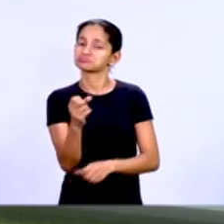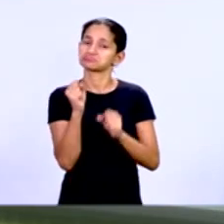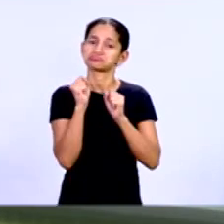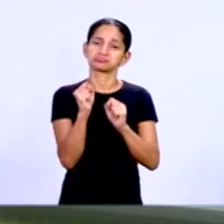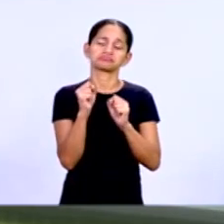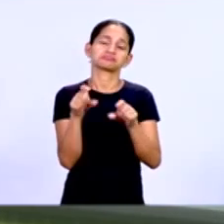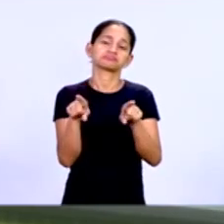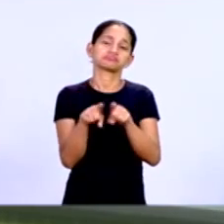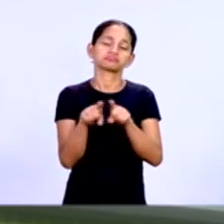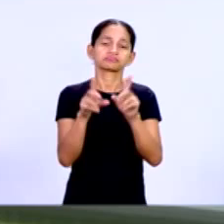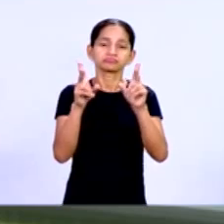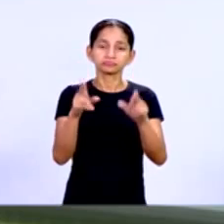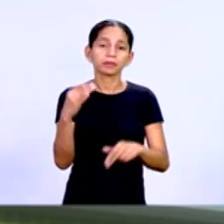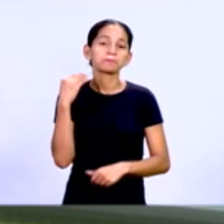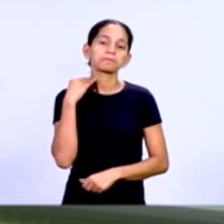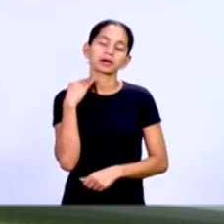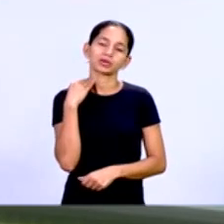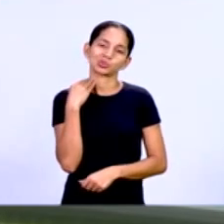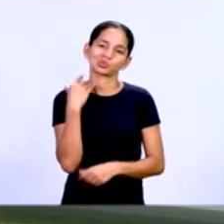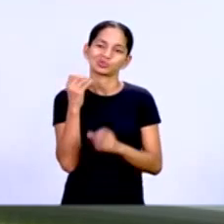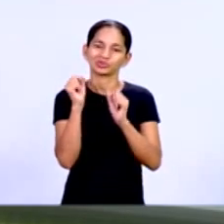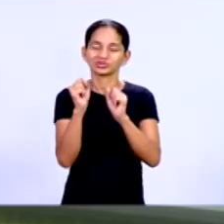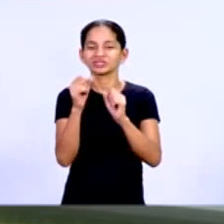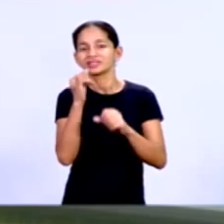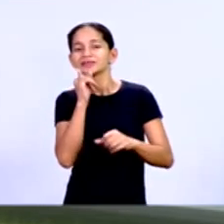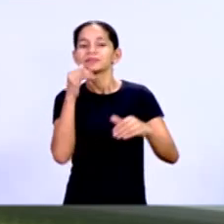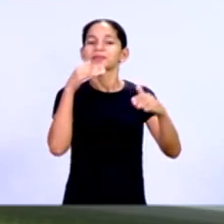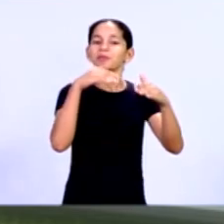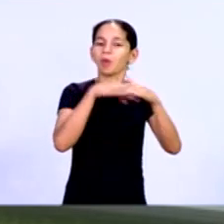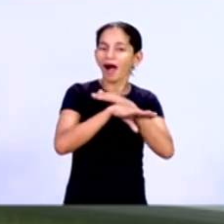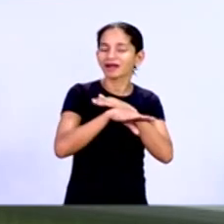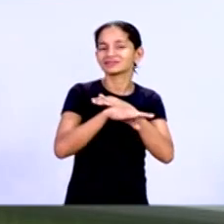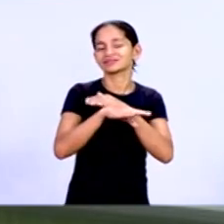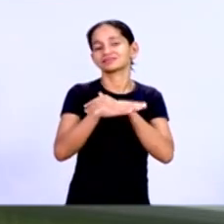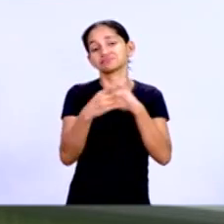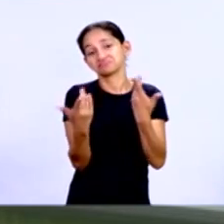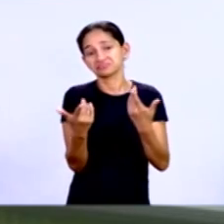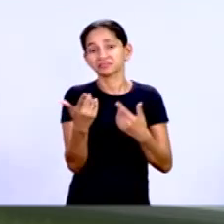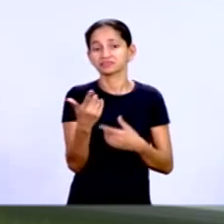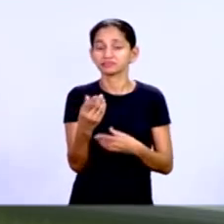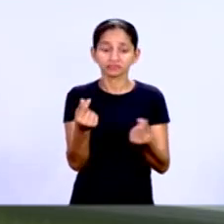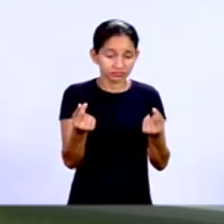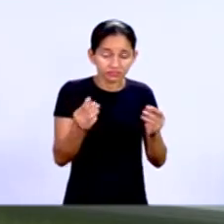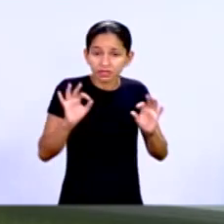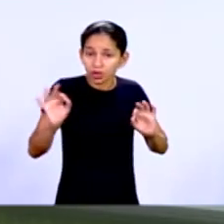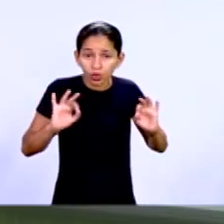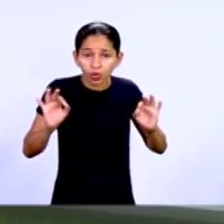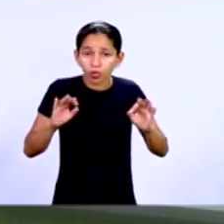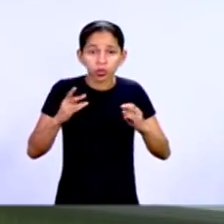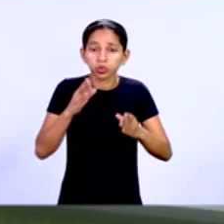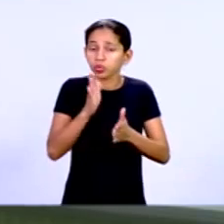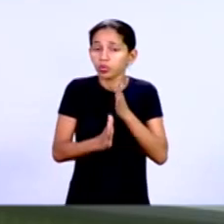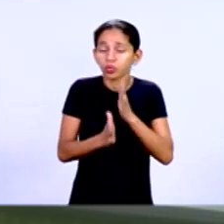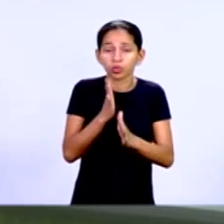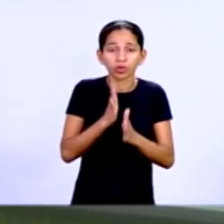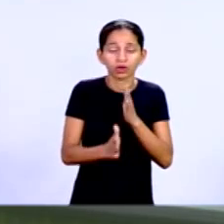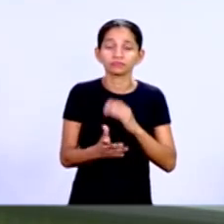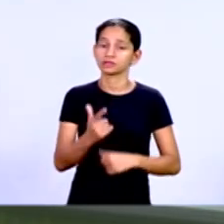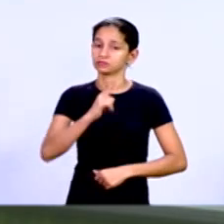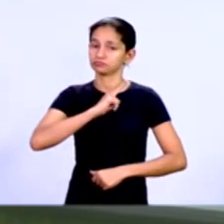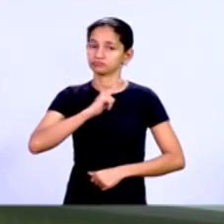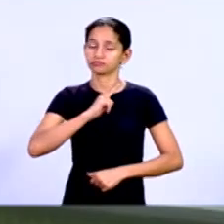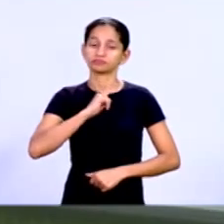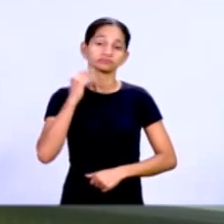que existe na rede bancária. Então, se você tem seu saldo no banco, você não está com dinheiro na mão, mas ela é uma moeda